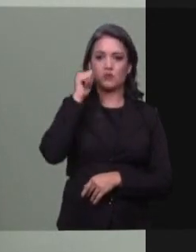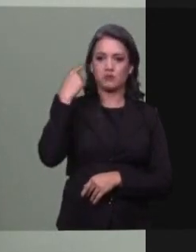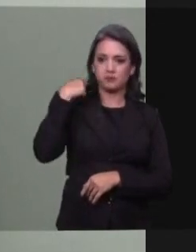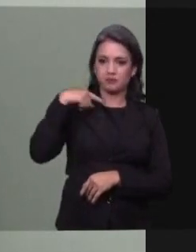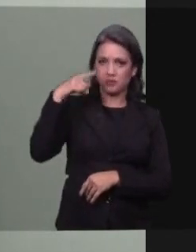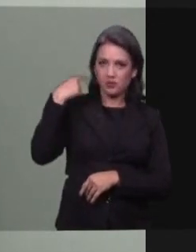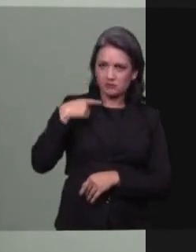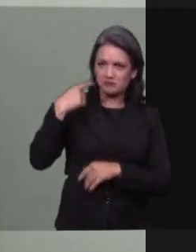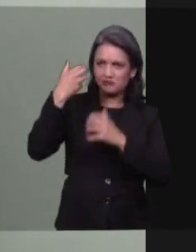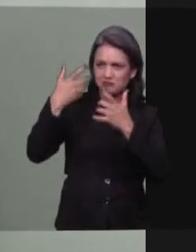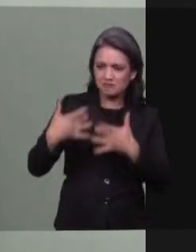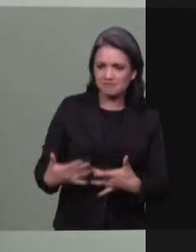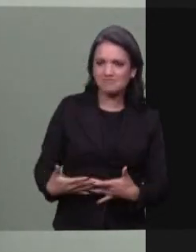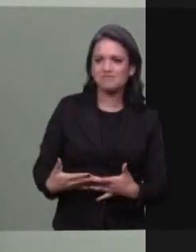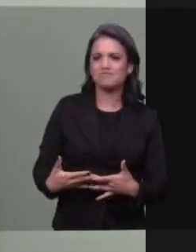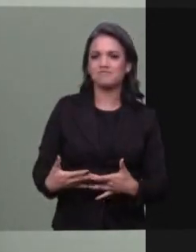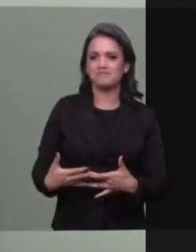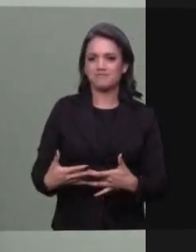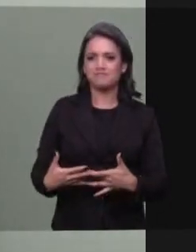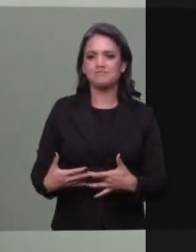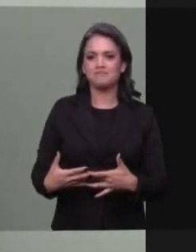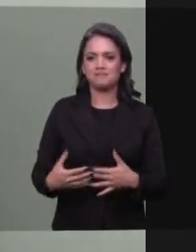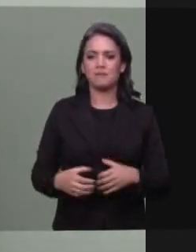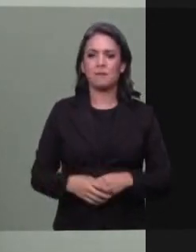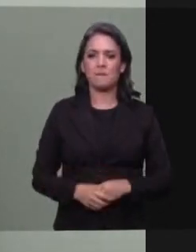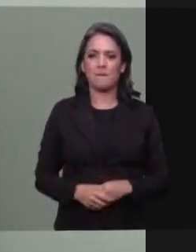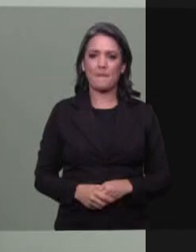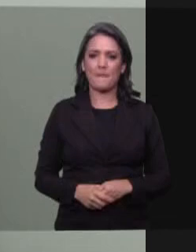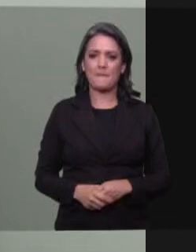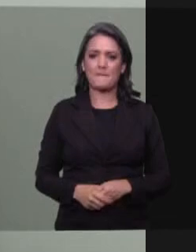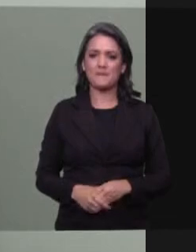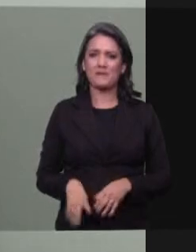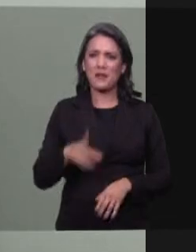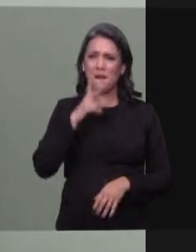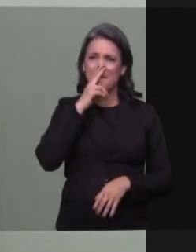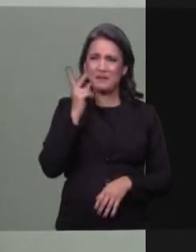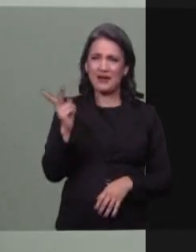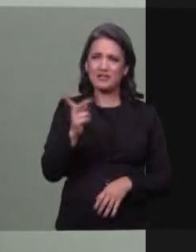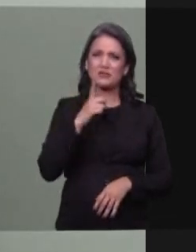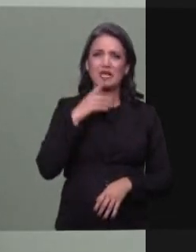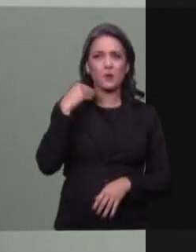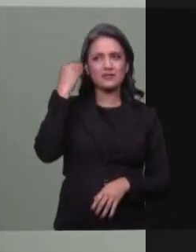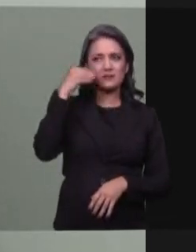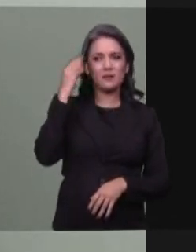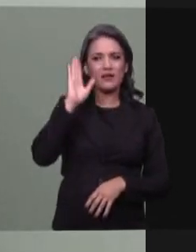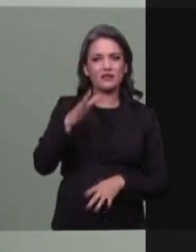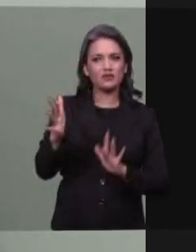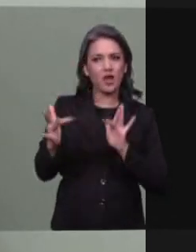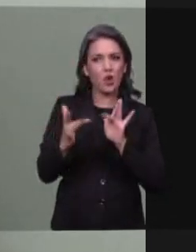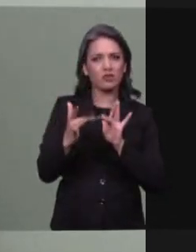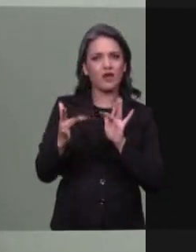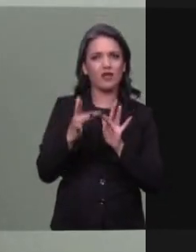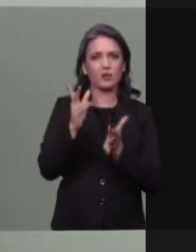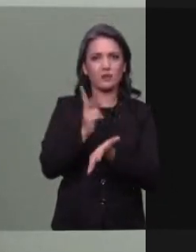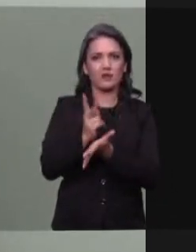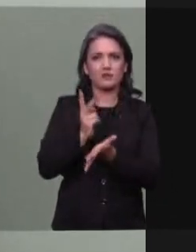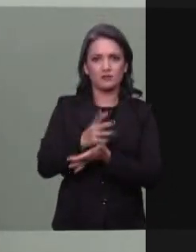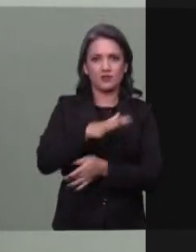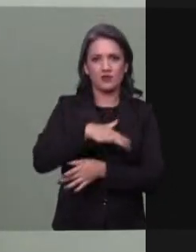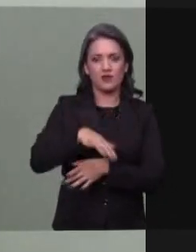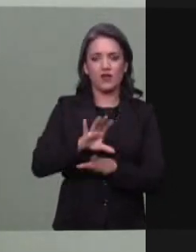que parecem, de alguma forma, até uma experiência mais próxima do que são essas